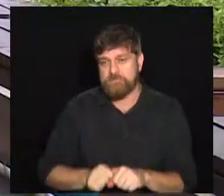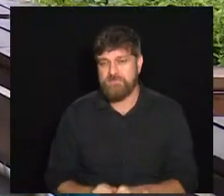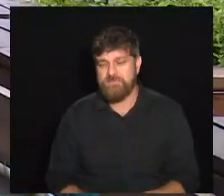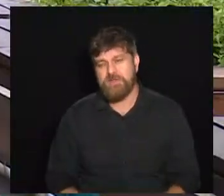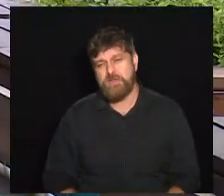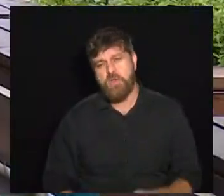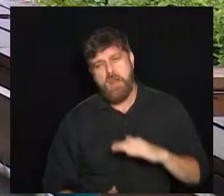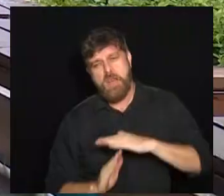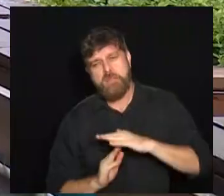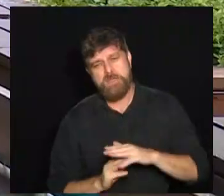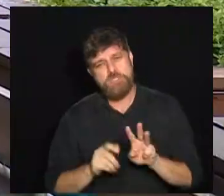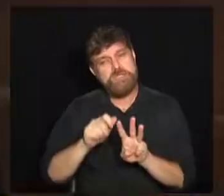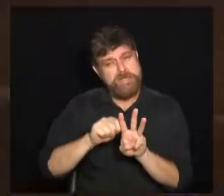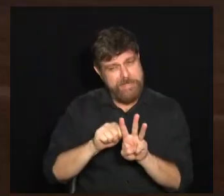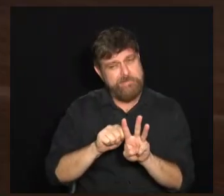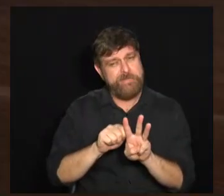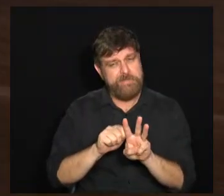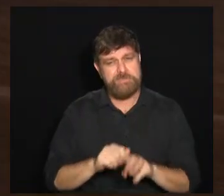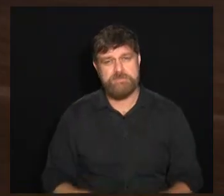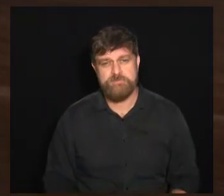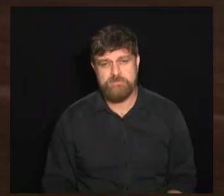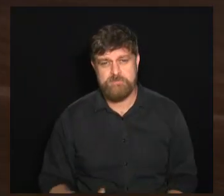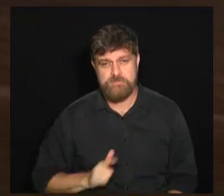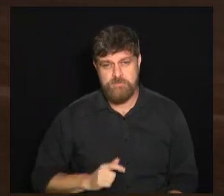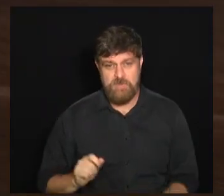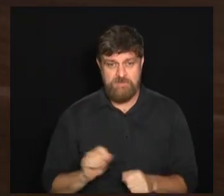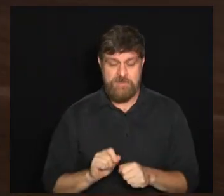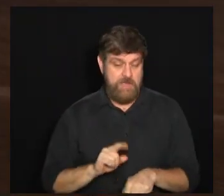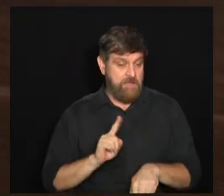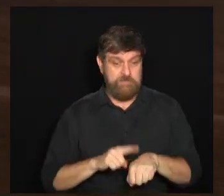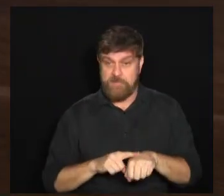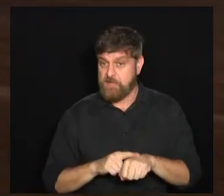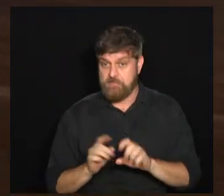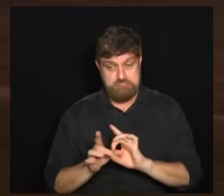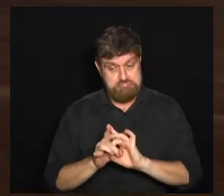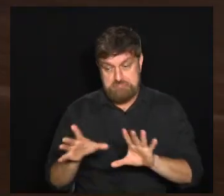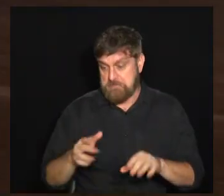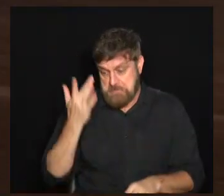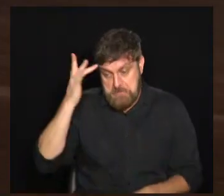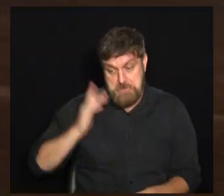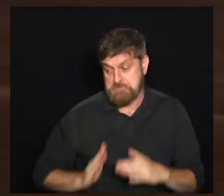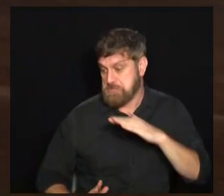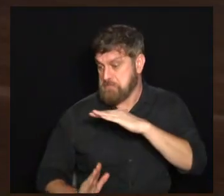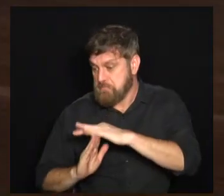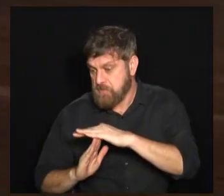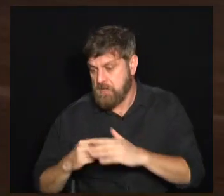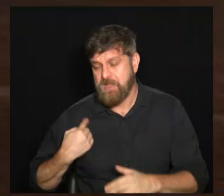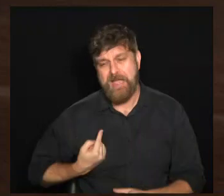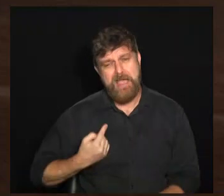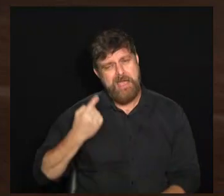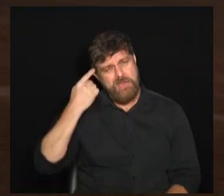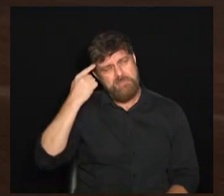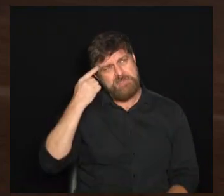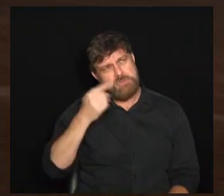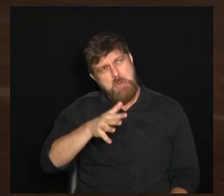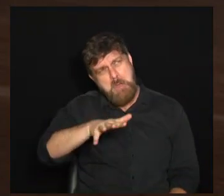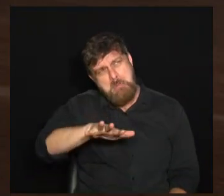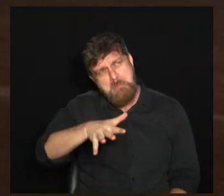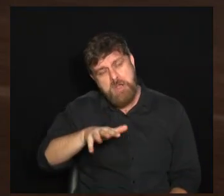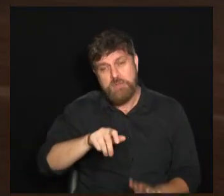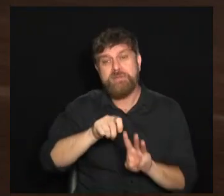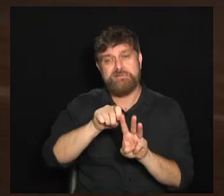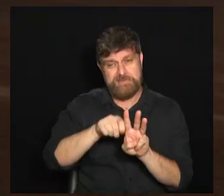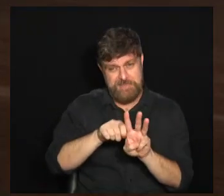pelo menos 3 meses. Olha, ela foi feita por prazo indeterminado, mas a gente entende aí que seriam aproximadamente